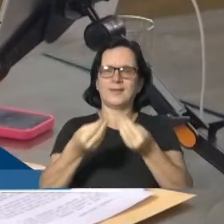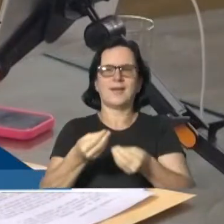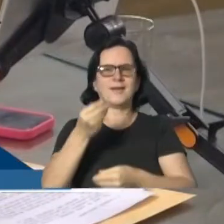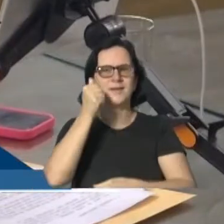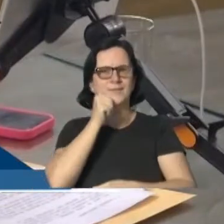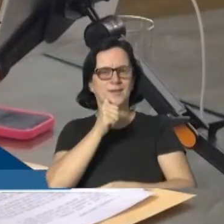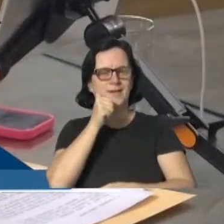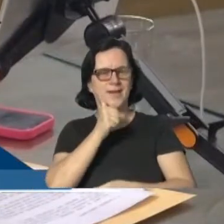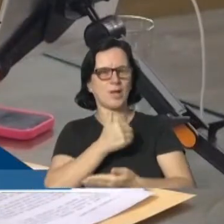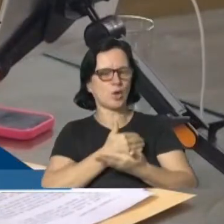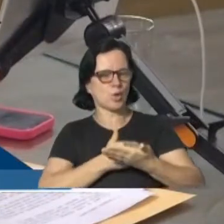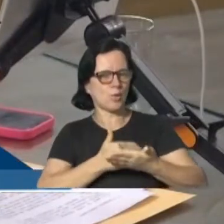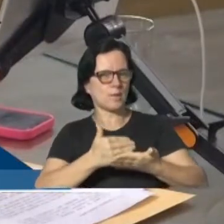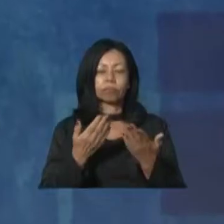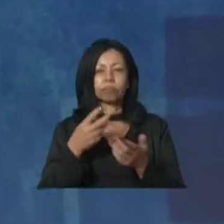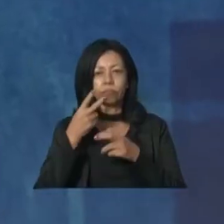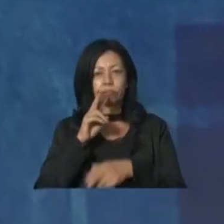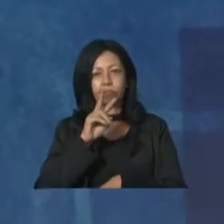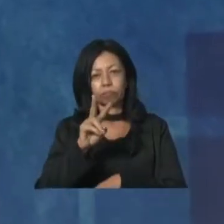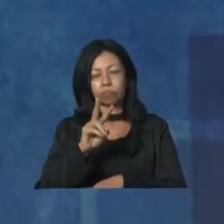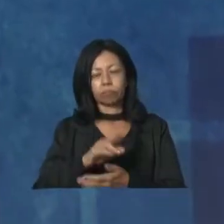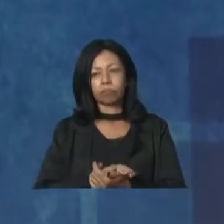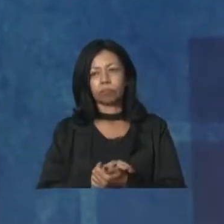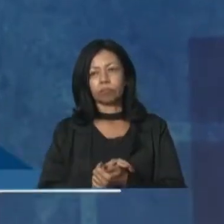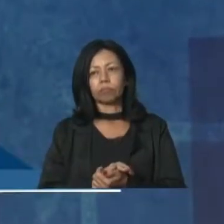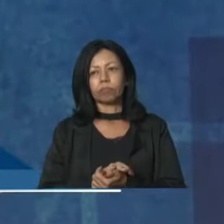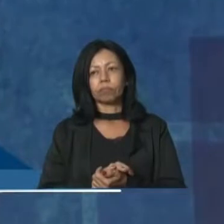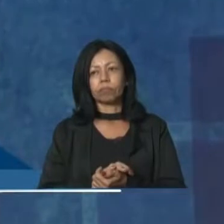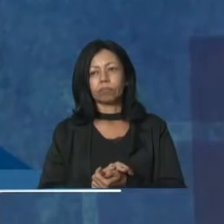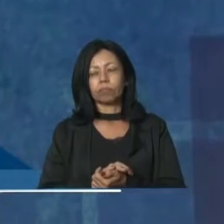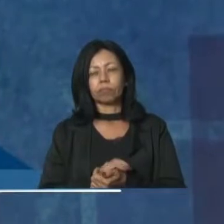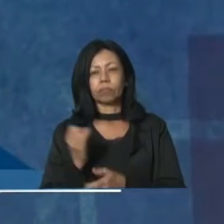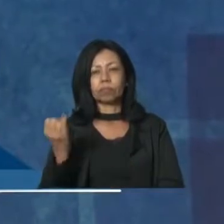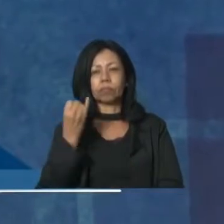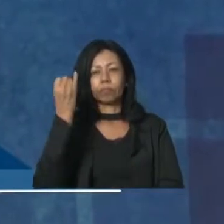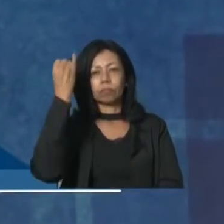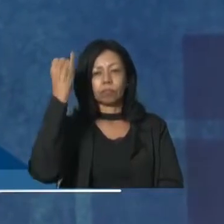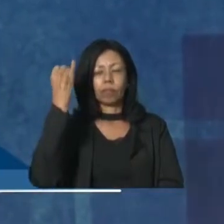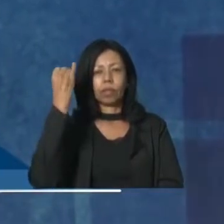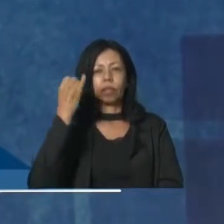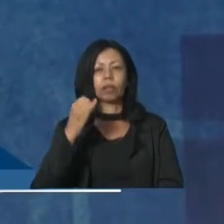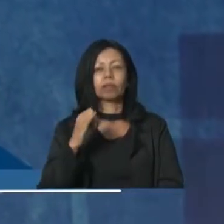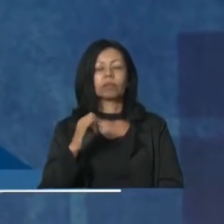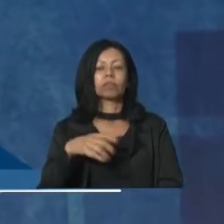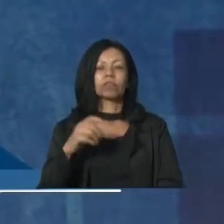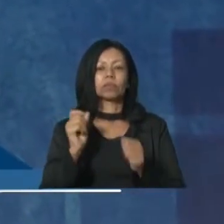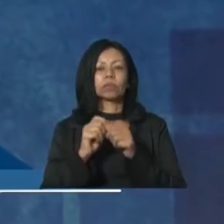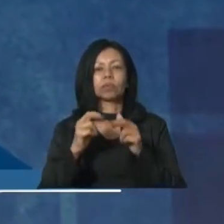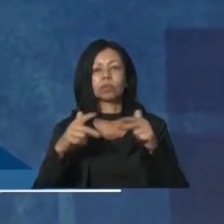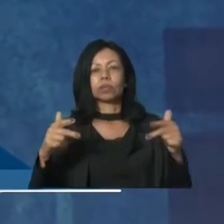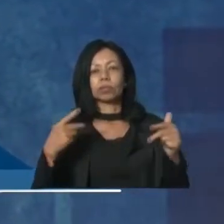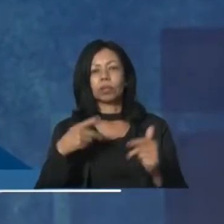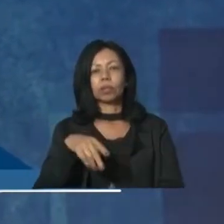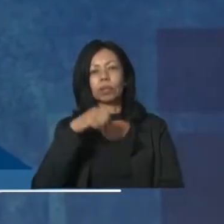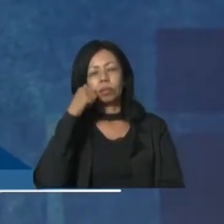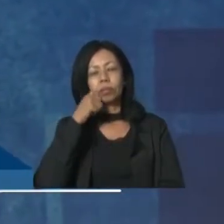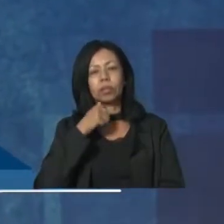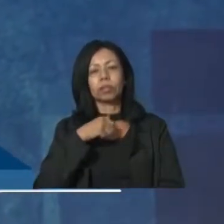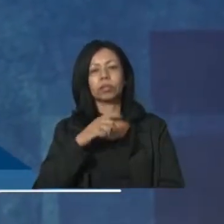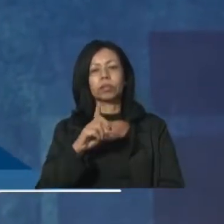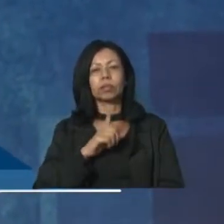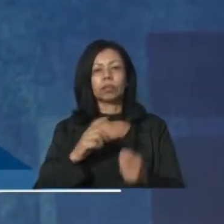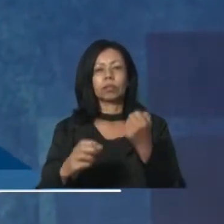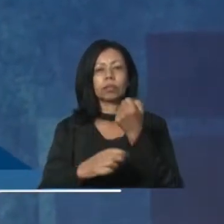de violência doméstica. Mais uma vez, a importância de ações para que a mulher se sinta segura